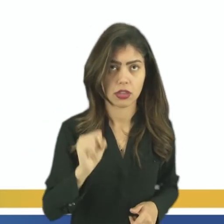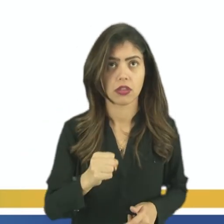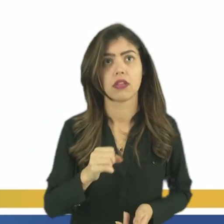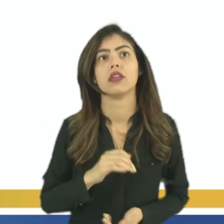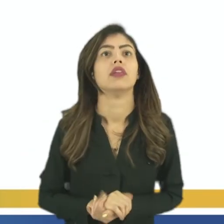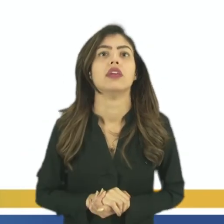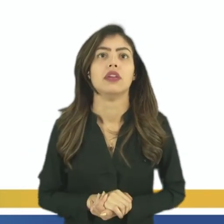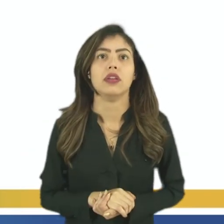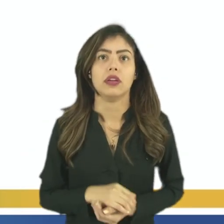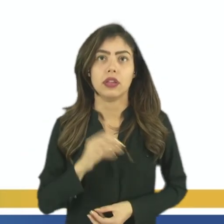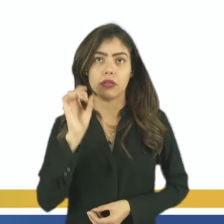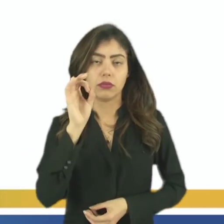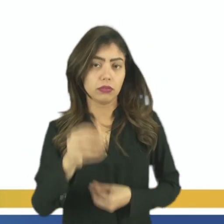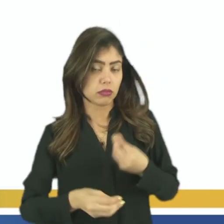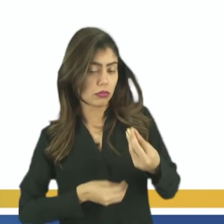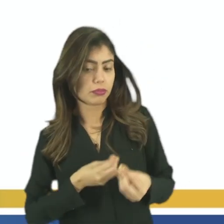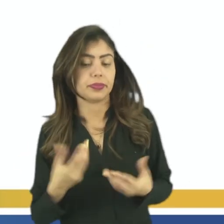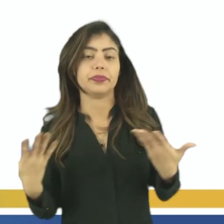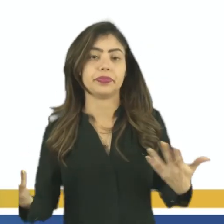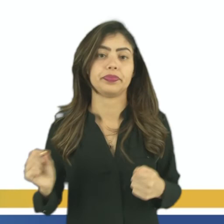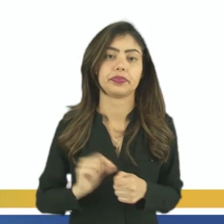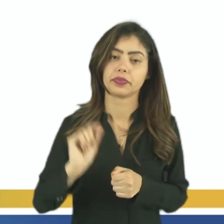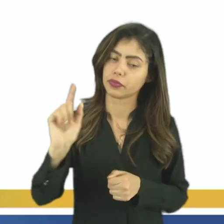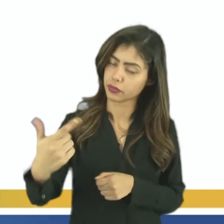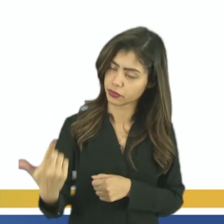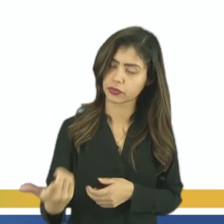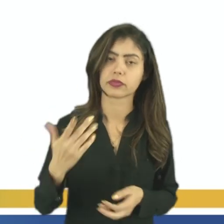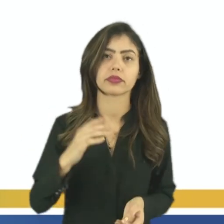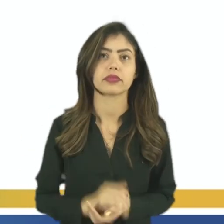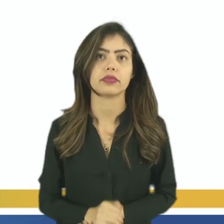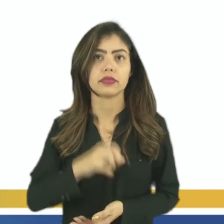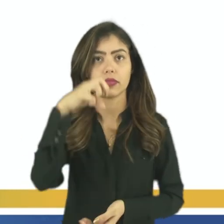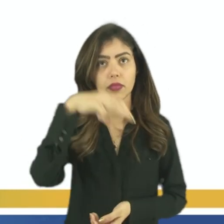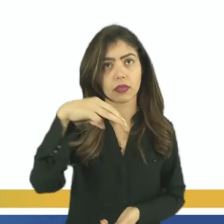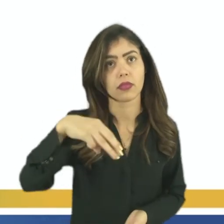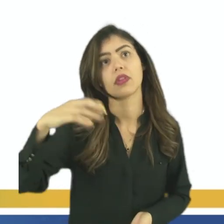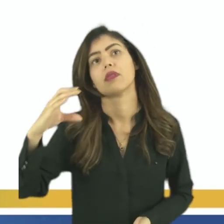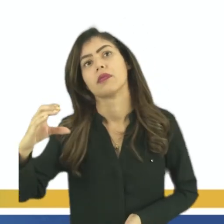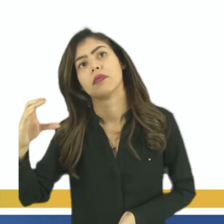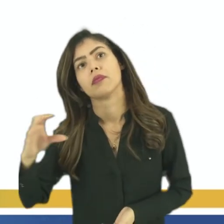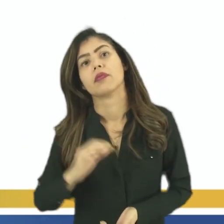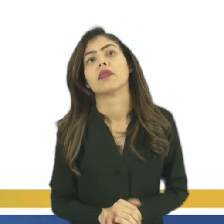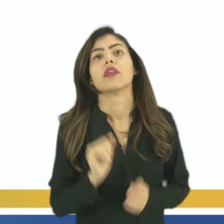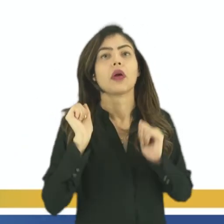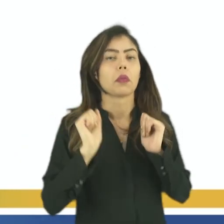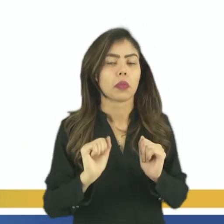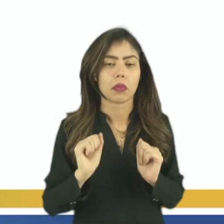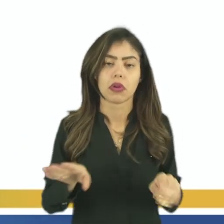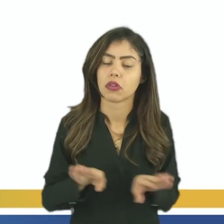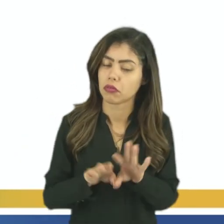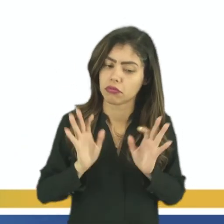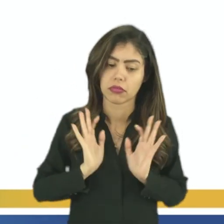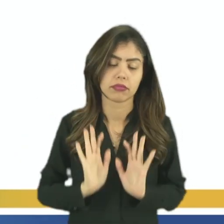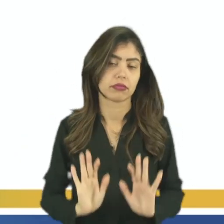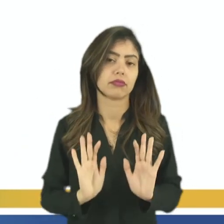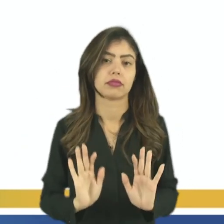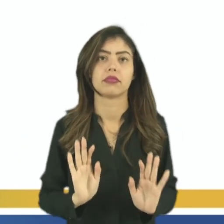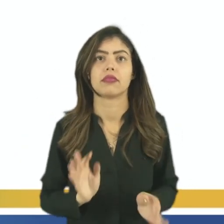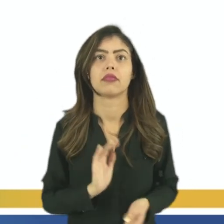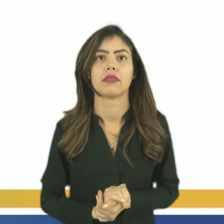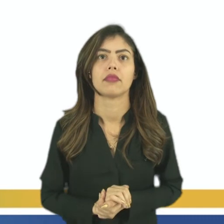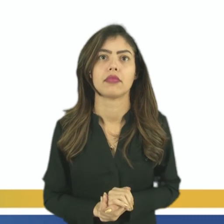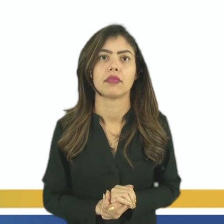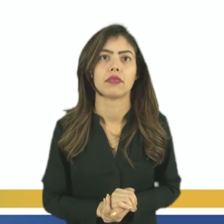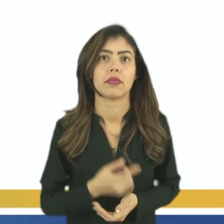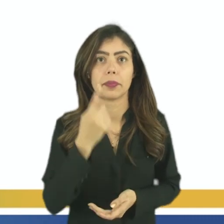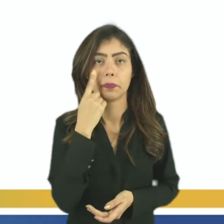responde da questão caso você prefira fazer para outro método né tirar mc e fazer as frações equivalentes fique à vontade né porque eu